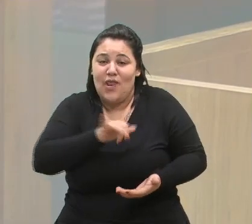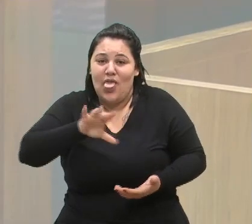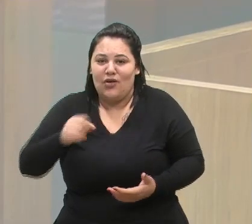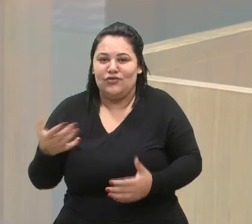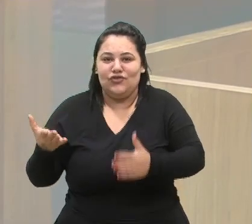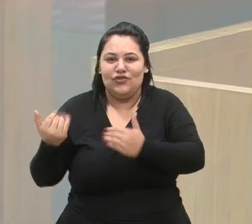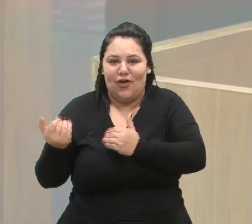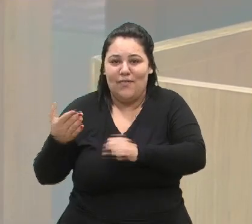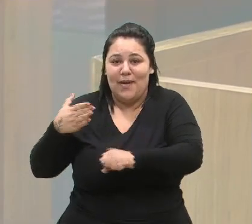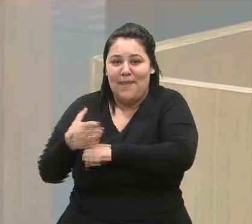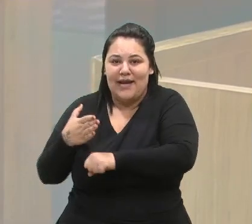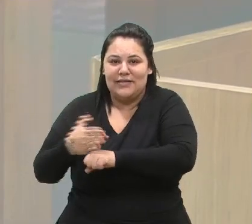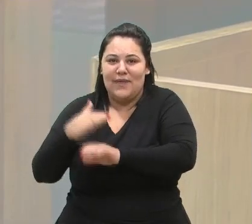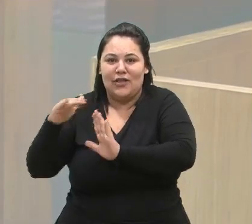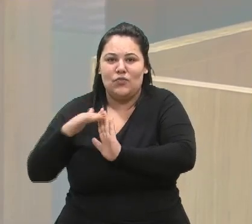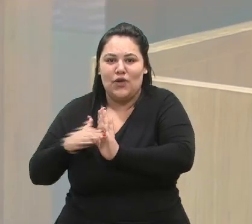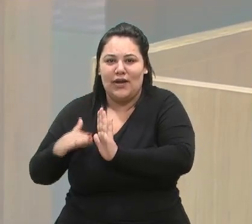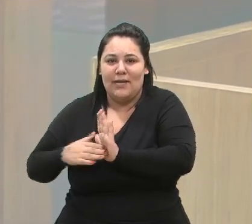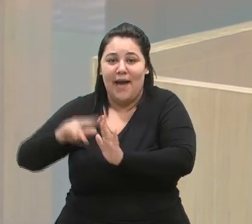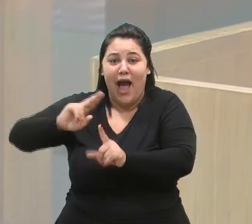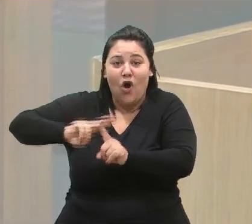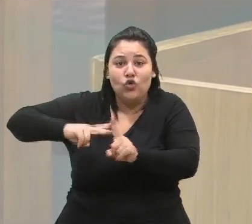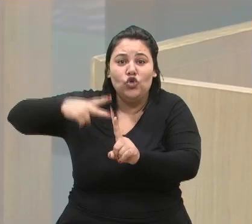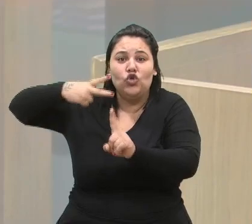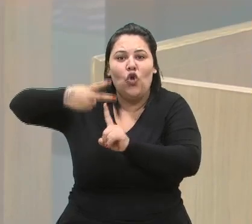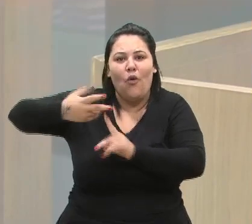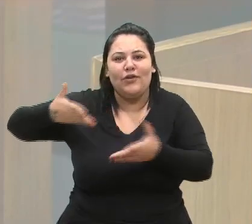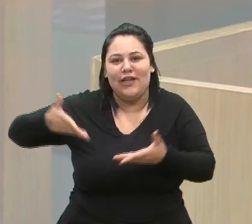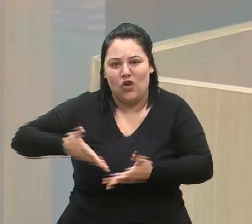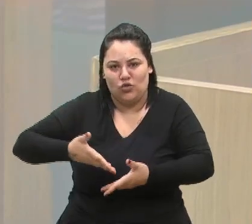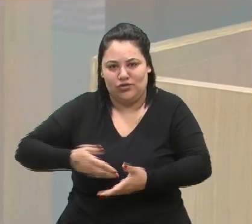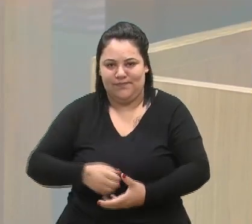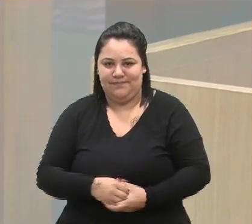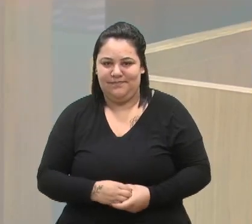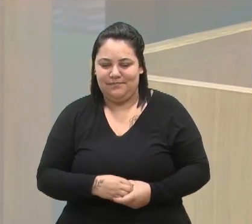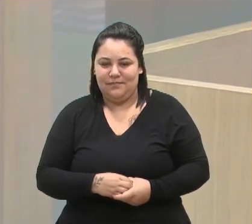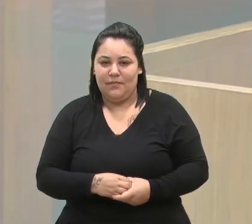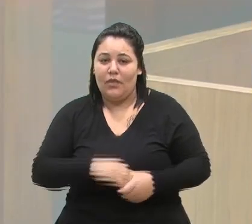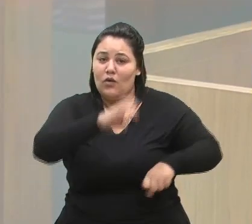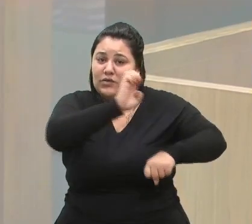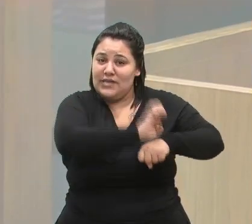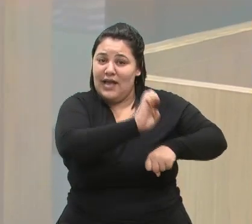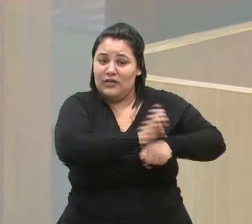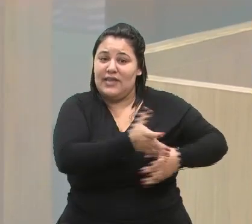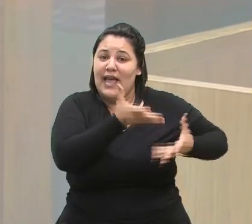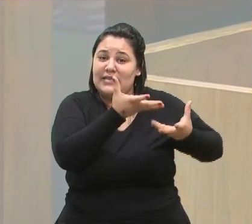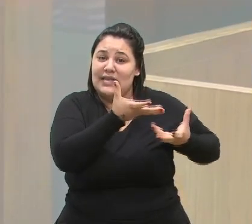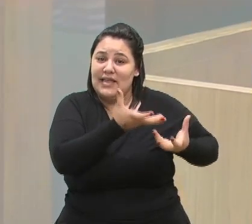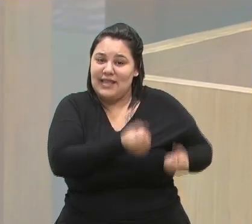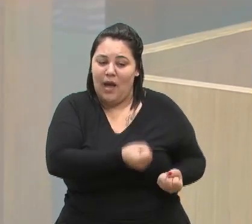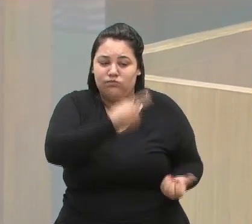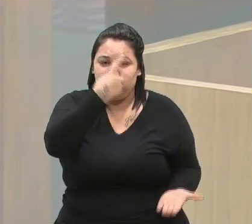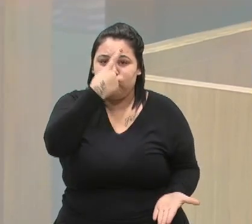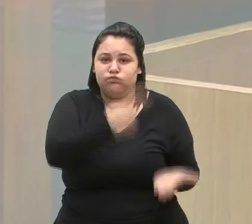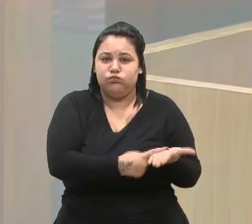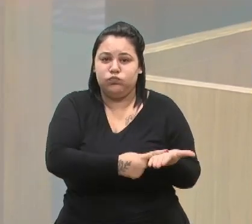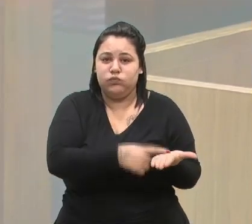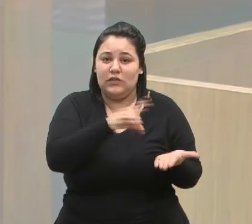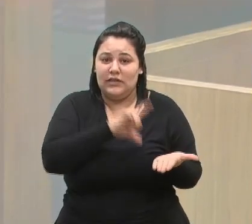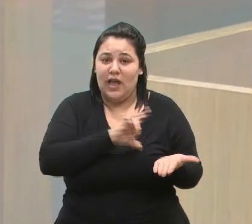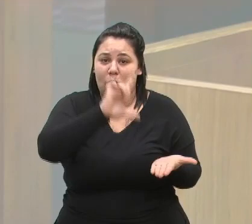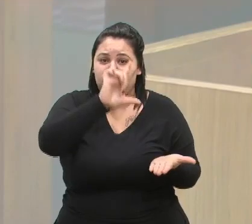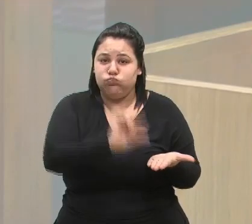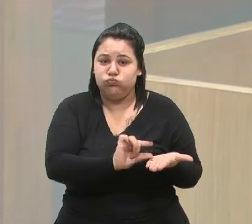nessa modalidade, o dobro do atual. Os estados que aderirem ao pacto terão uma redução